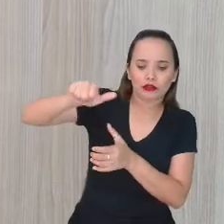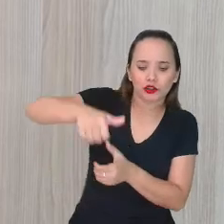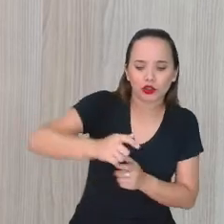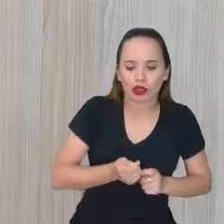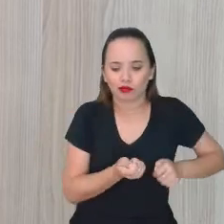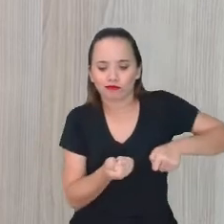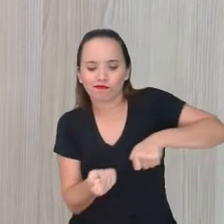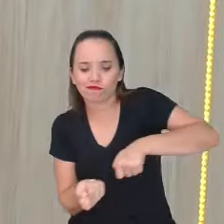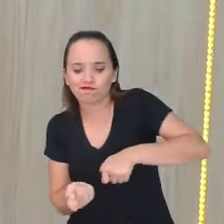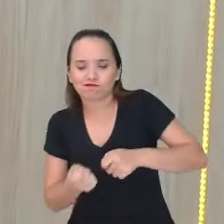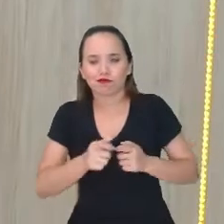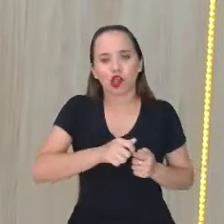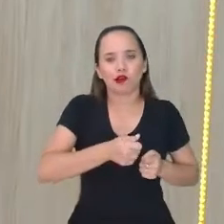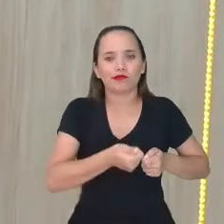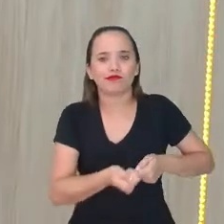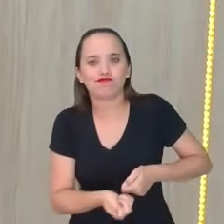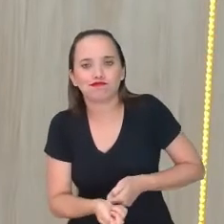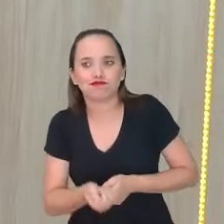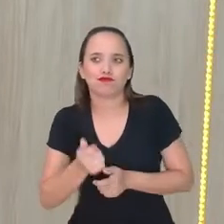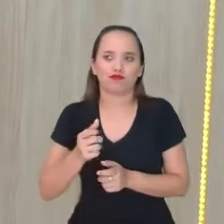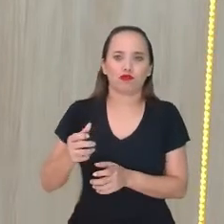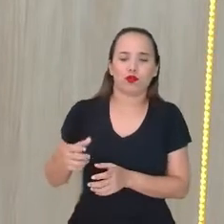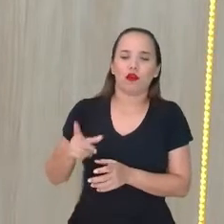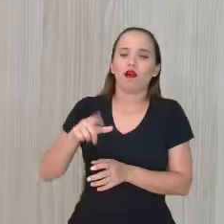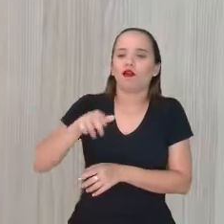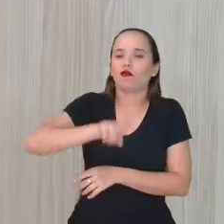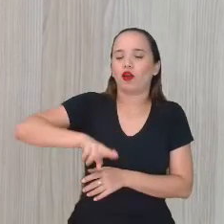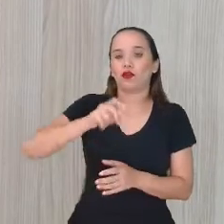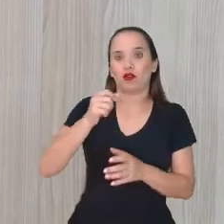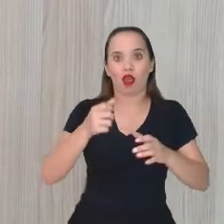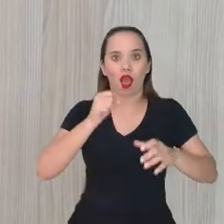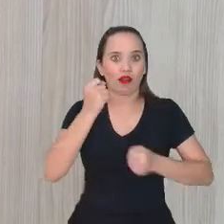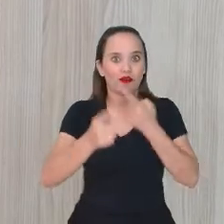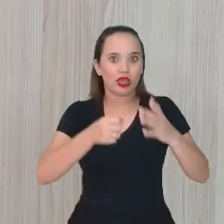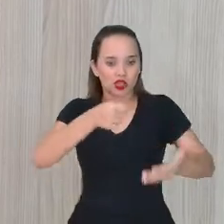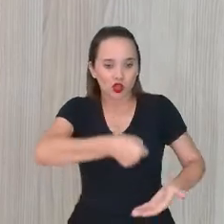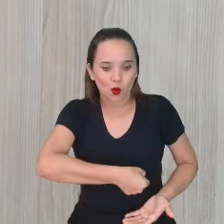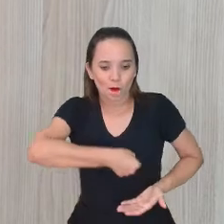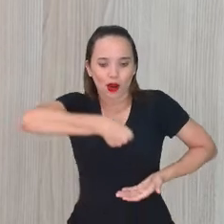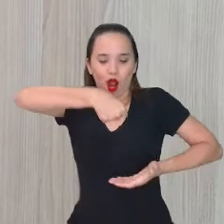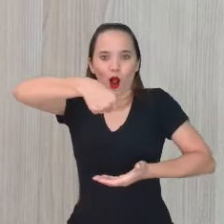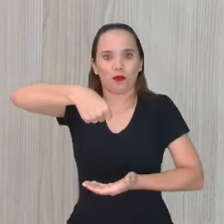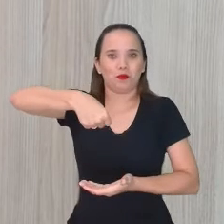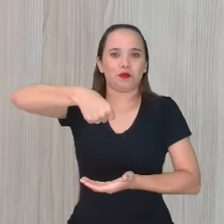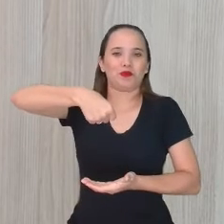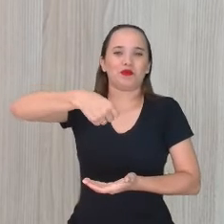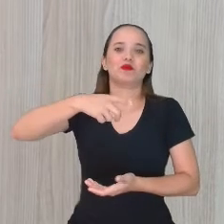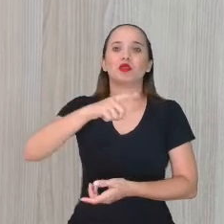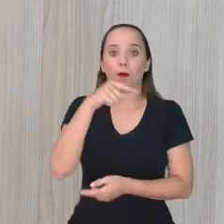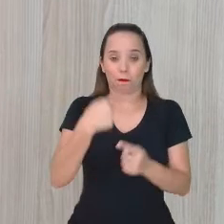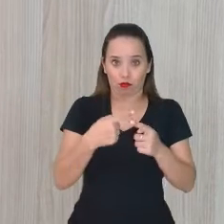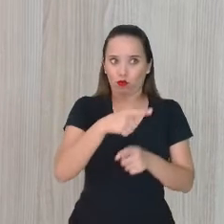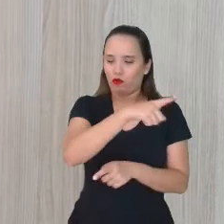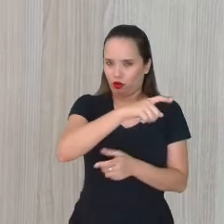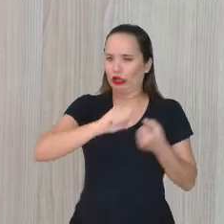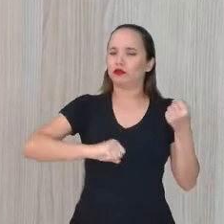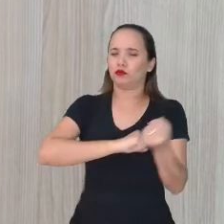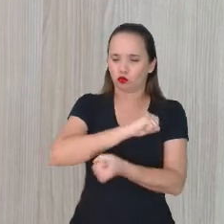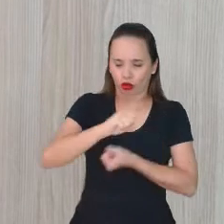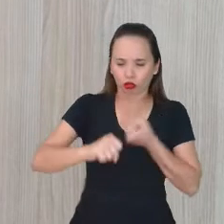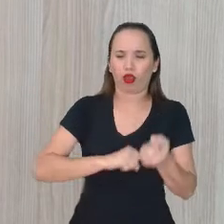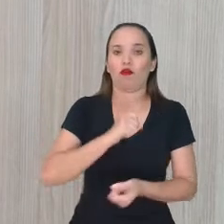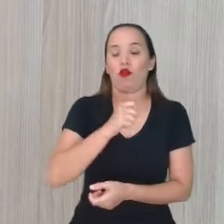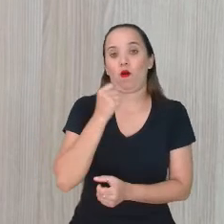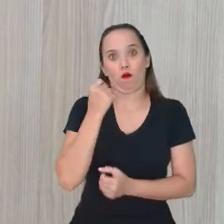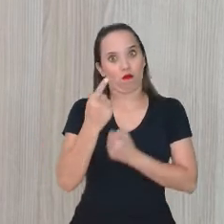Uma ali. mangueira. Foi, Juninho, ele pega o balde, né? E vai com o cortou, que ele é sustentável. Ele Pois tomou um é. refrigerantezinho uma